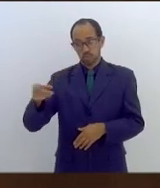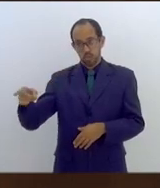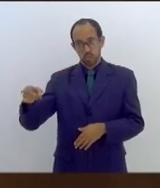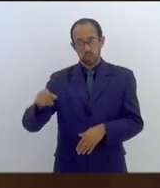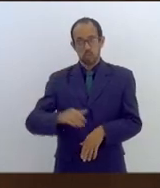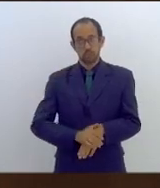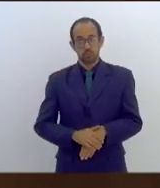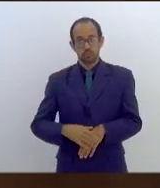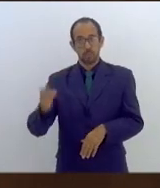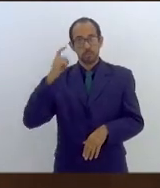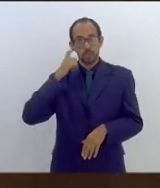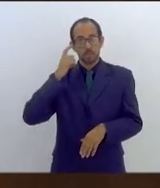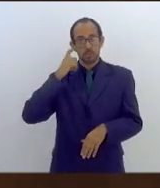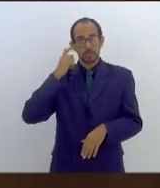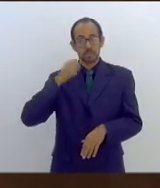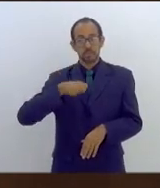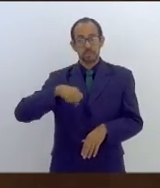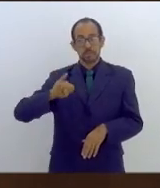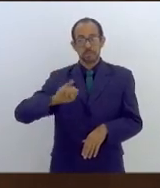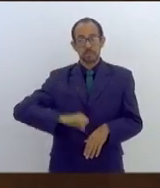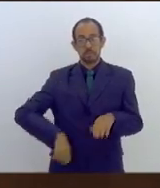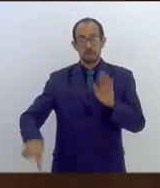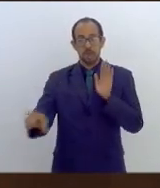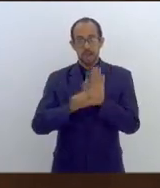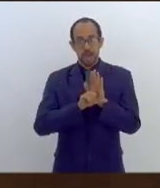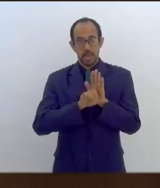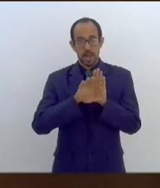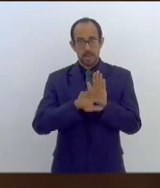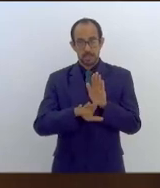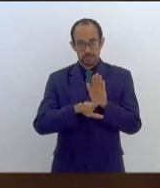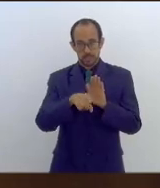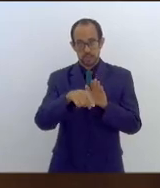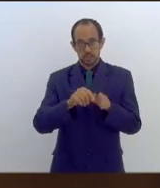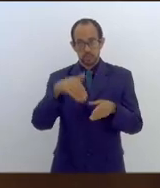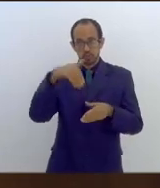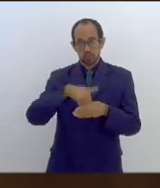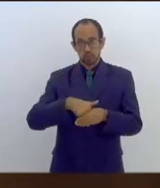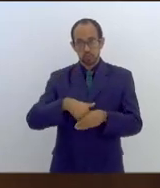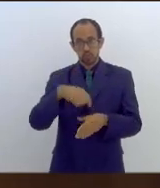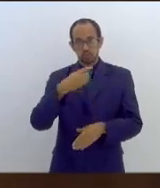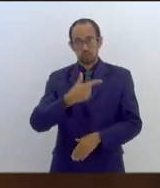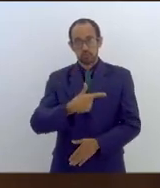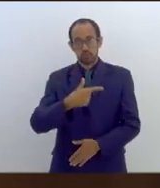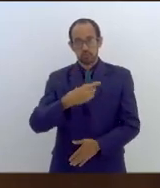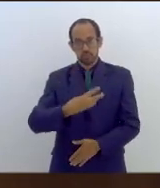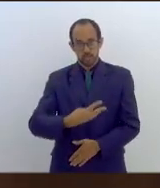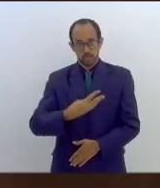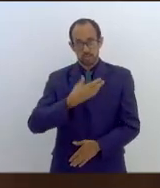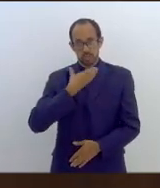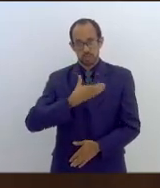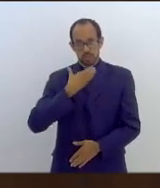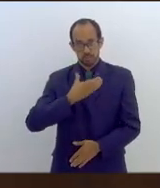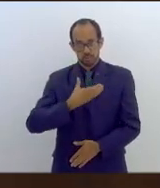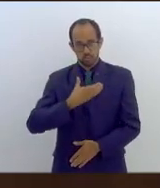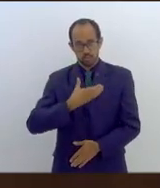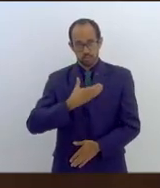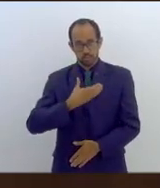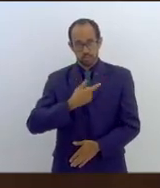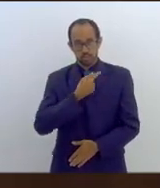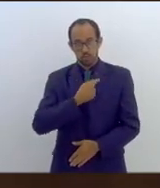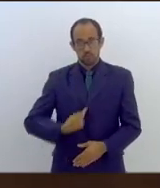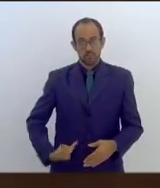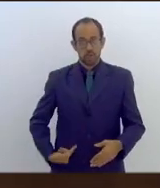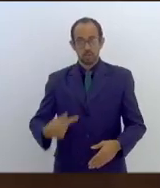Imaginemos que uma lei dessa a gente vote no dia 23 de dezembro. Aí o governador tem